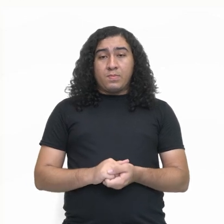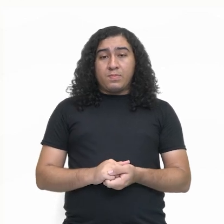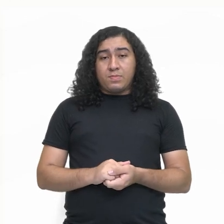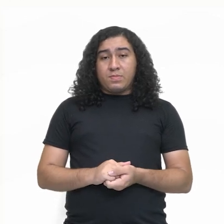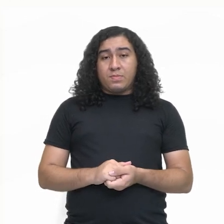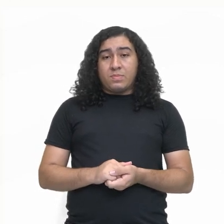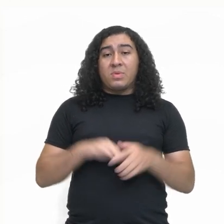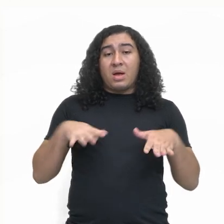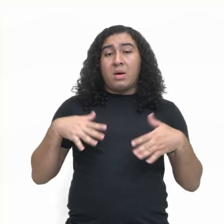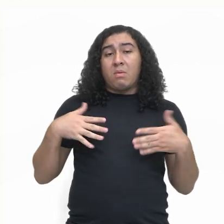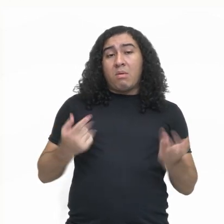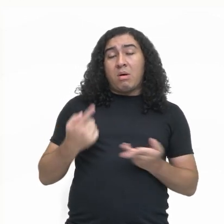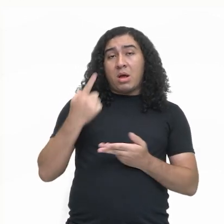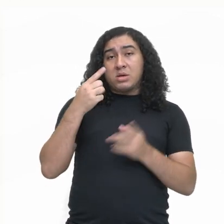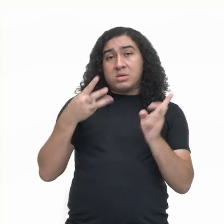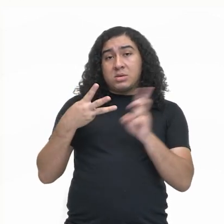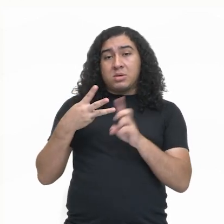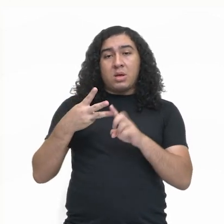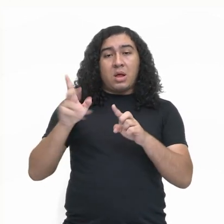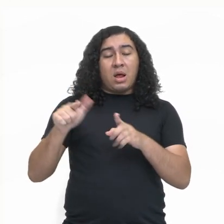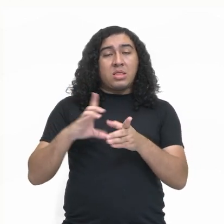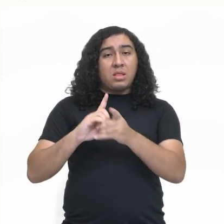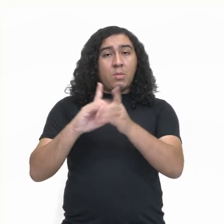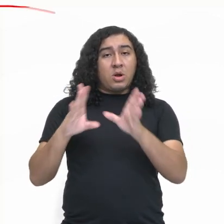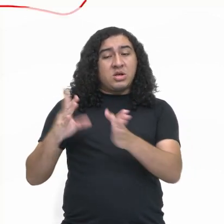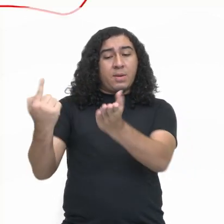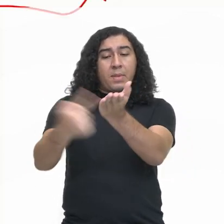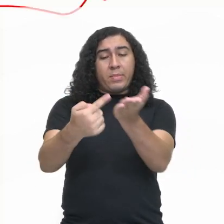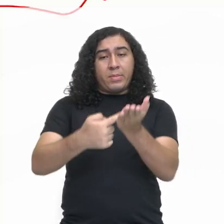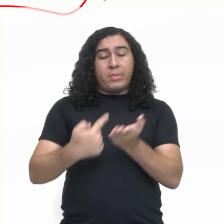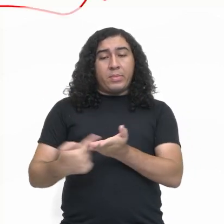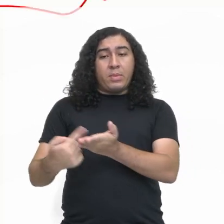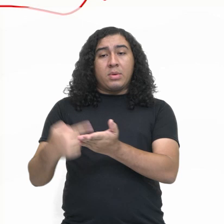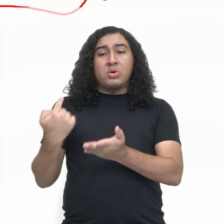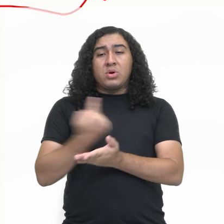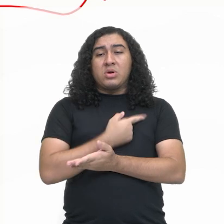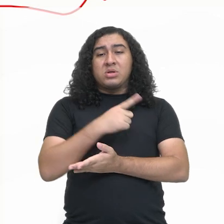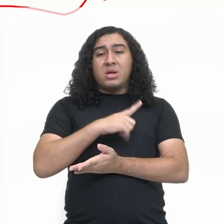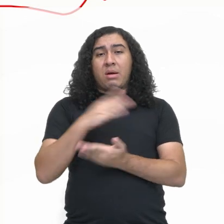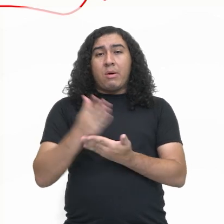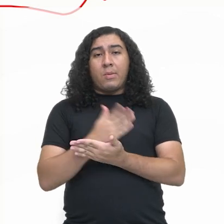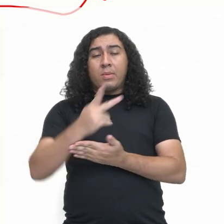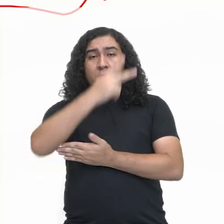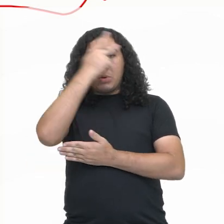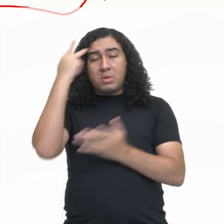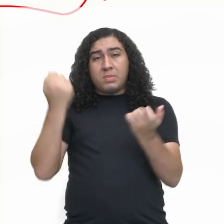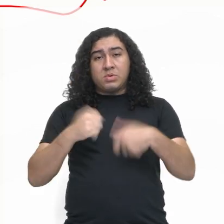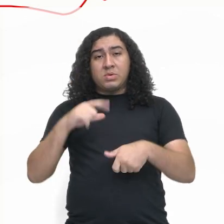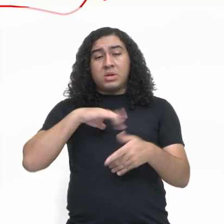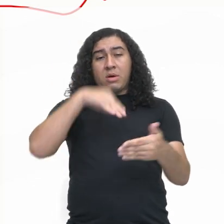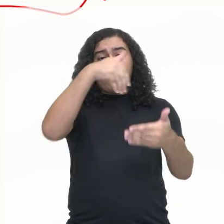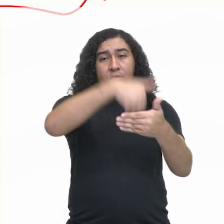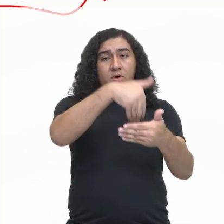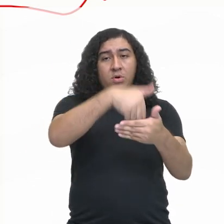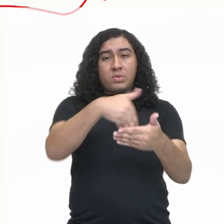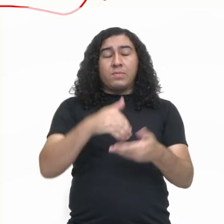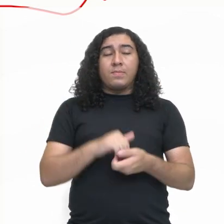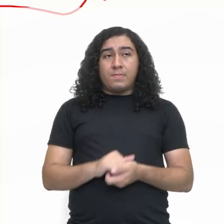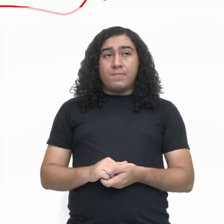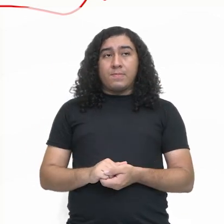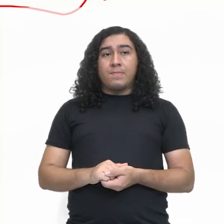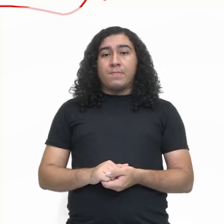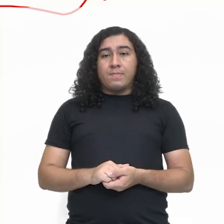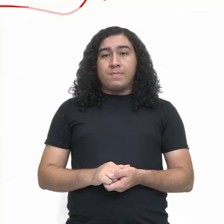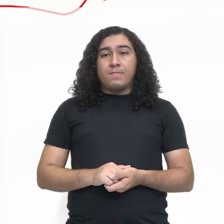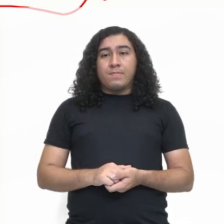de consenso? É aquele poder democrático que a gente dá a determinada pessoa através da eleição. A